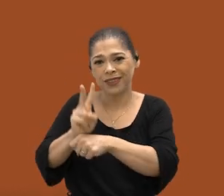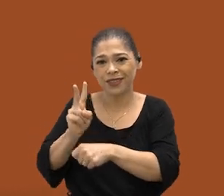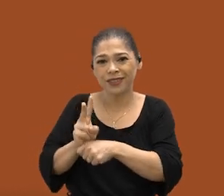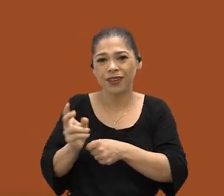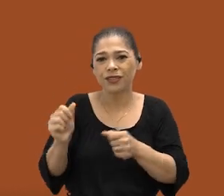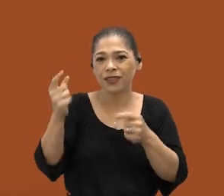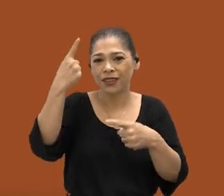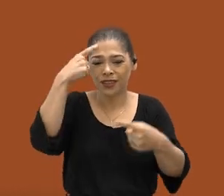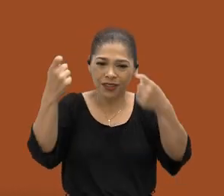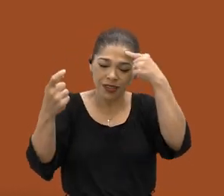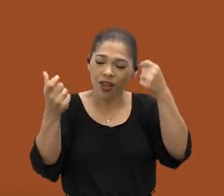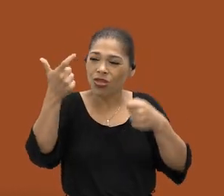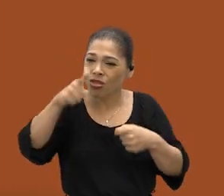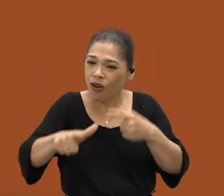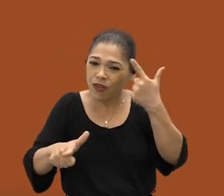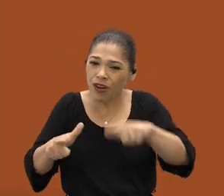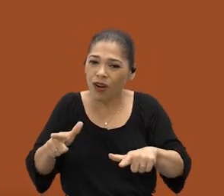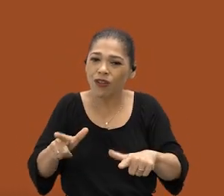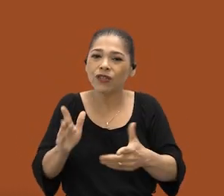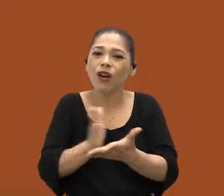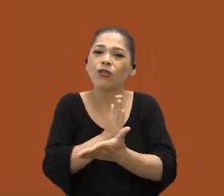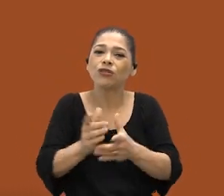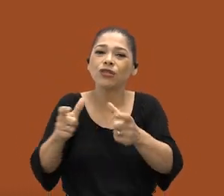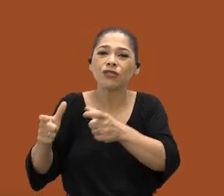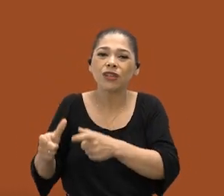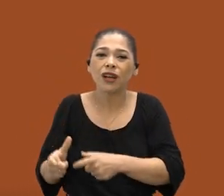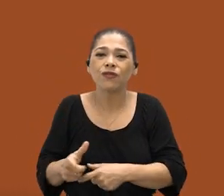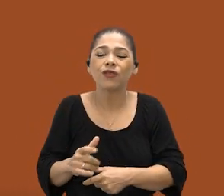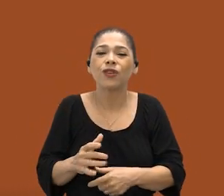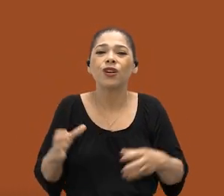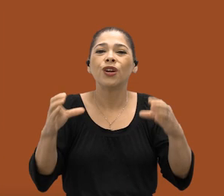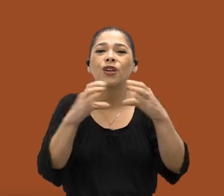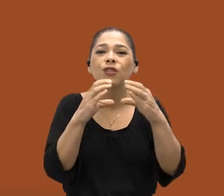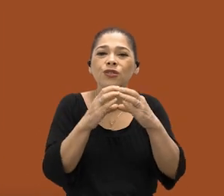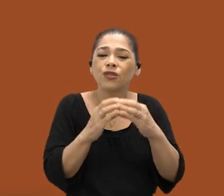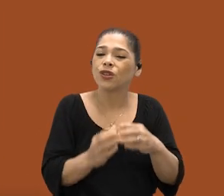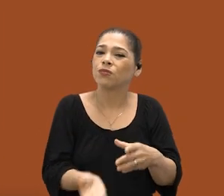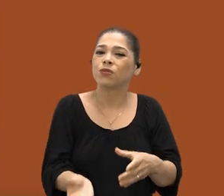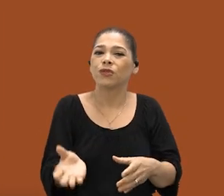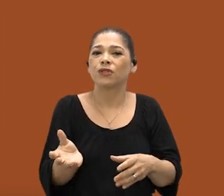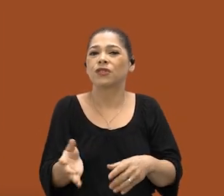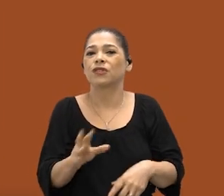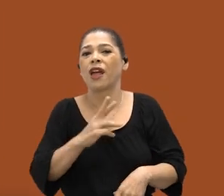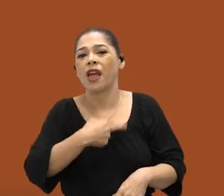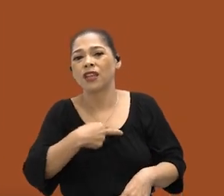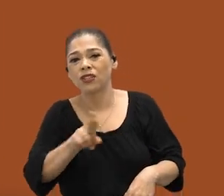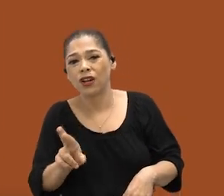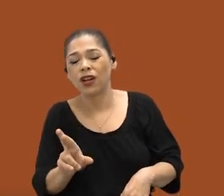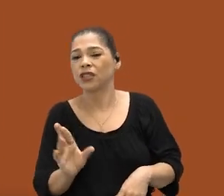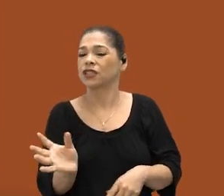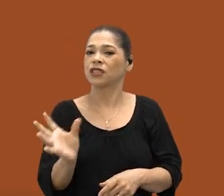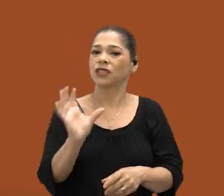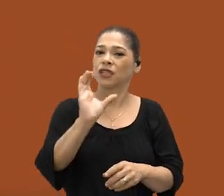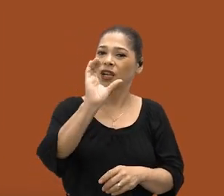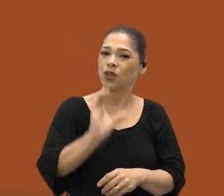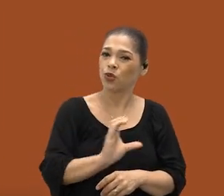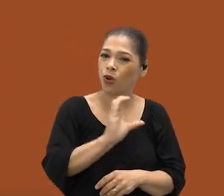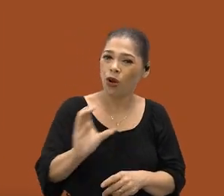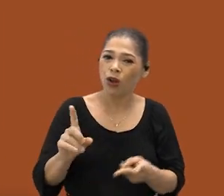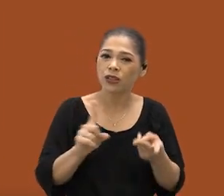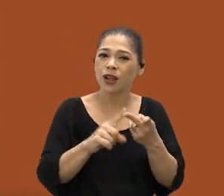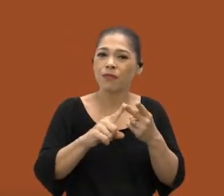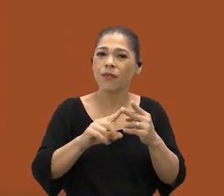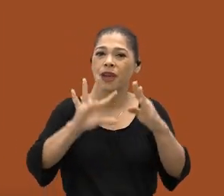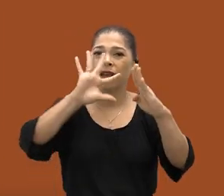preservação e de recreação algumas desses espaços foram as irmandades religiosas católicas no tempo da escravidão assim também